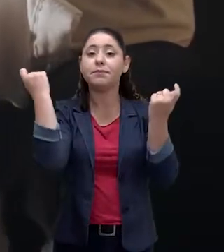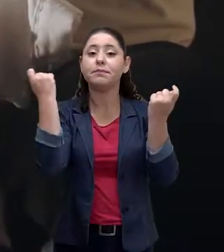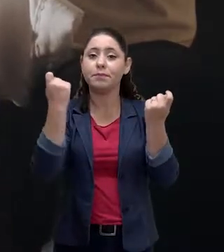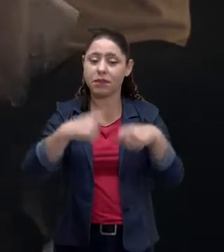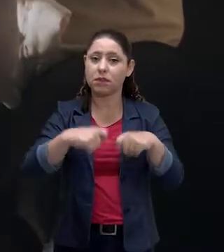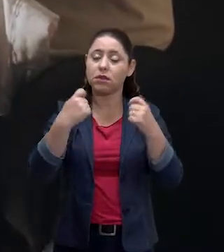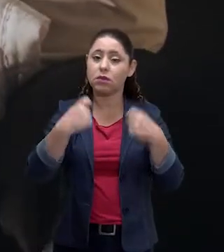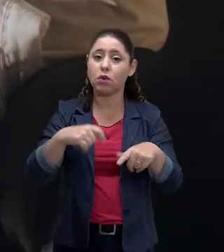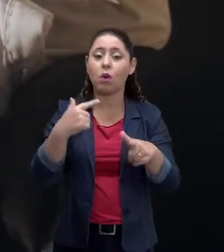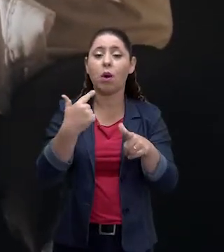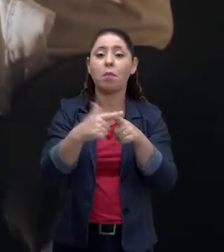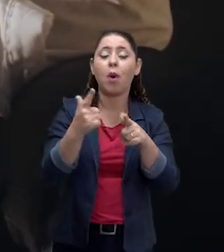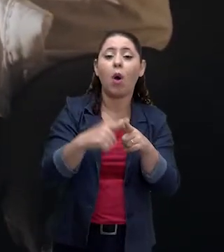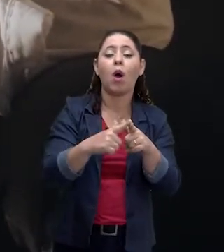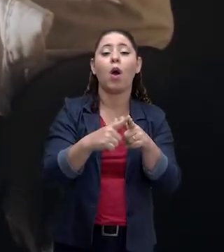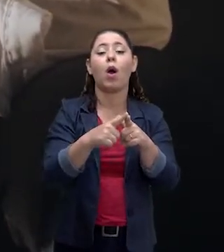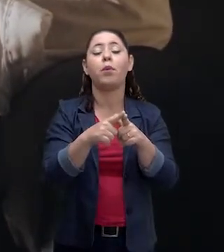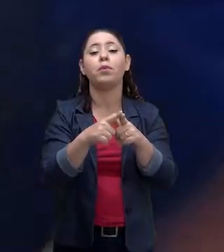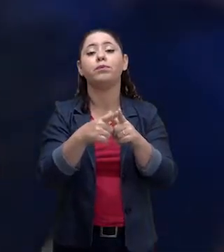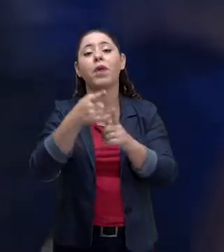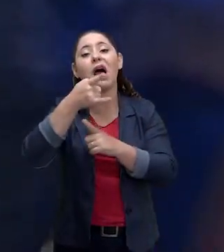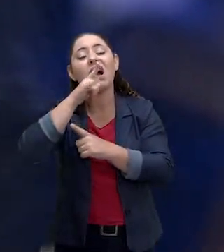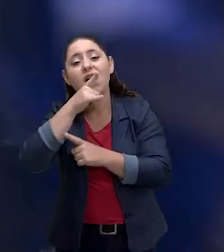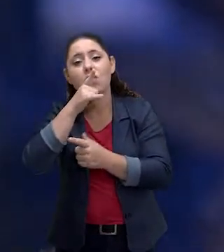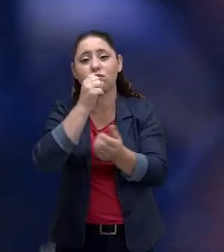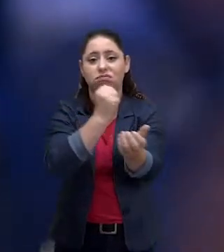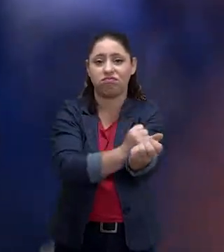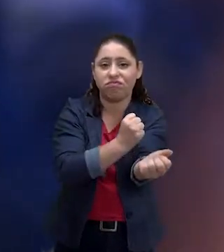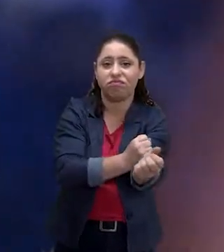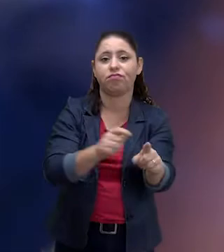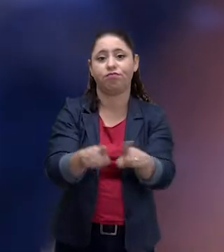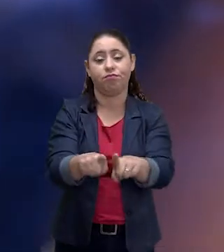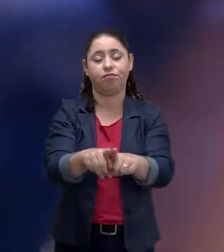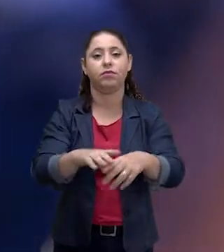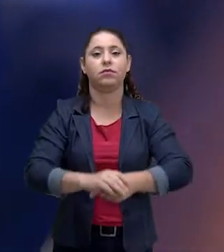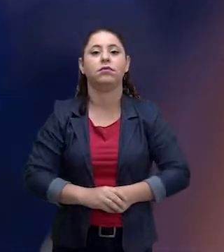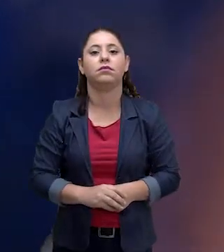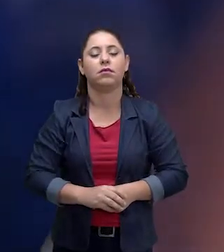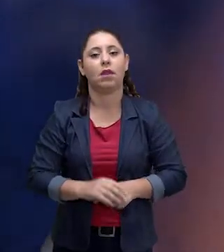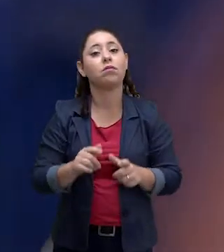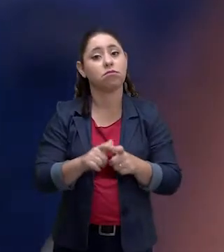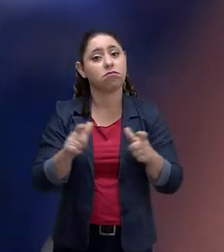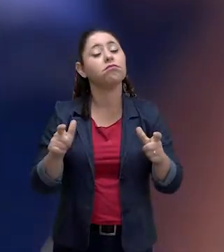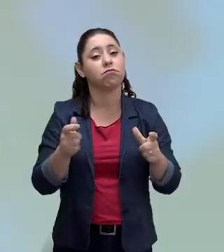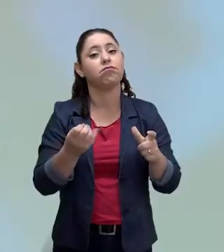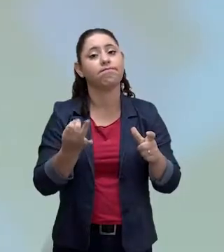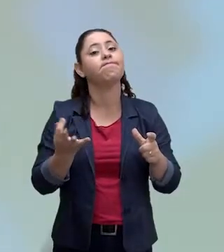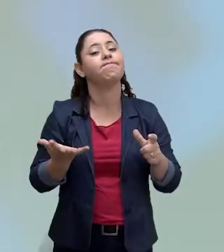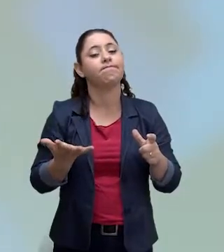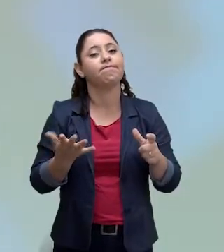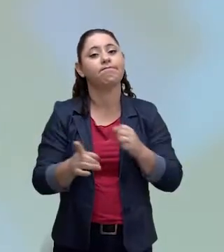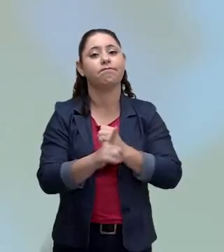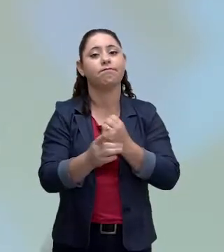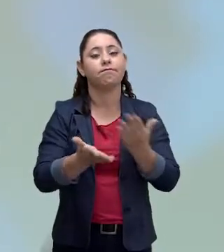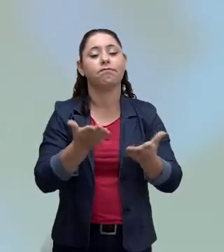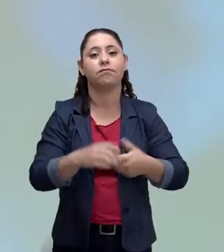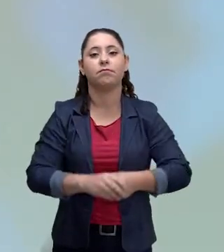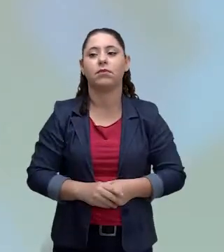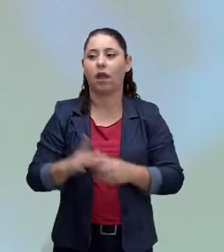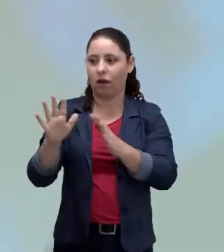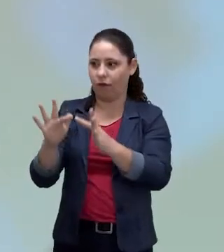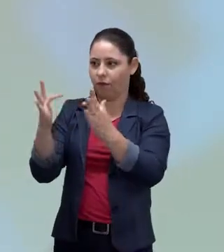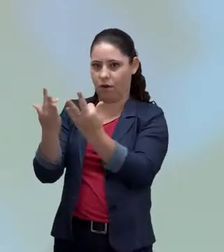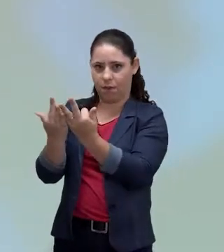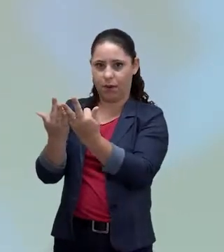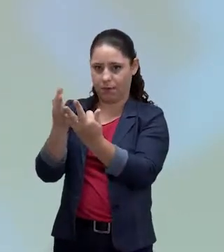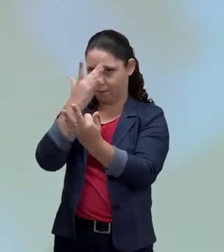com necessidades decorrentes do uso abusivo de álcool e drogas. Esses são os maiores casos, né? A família